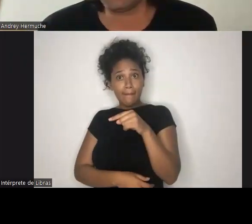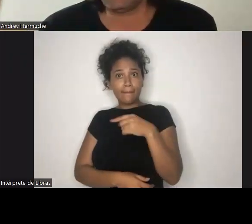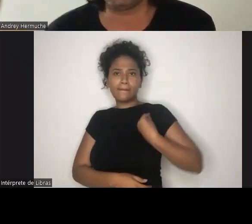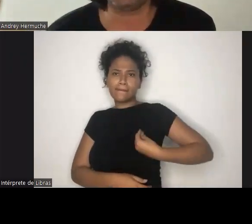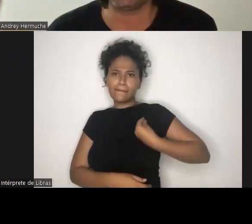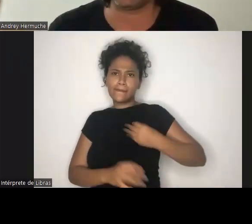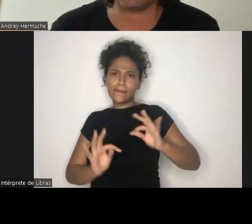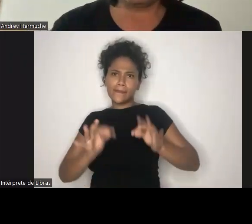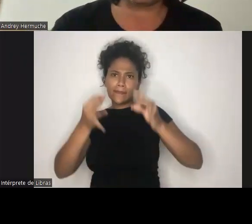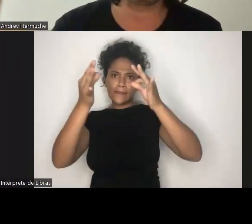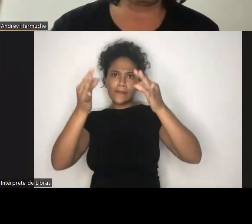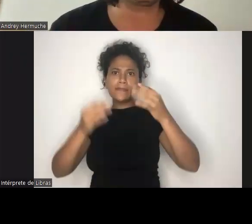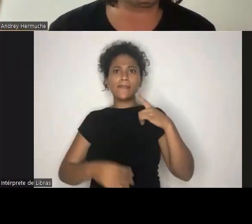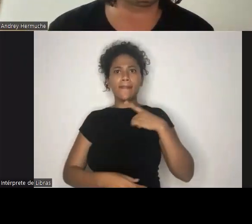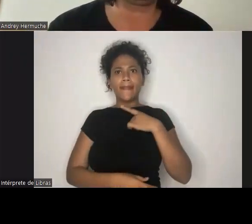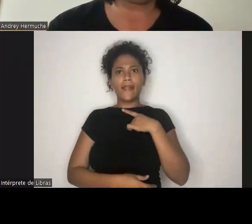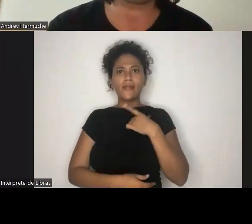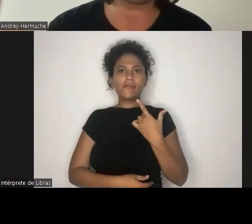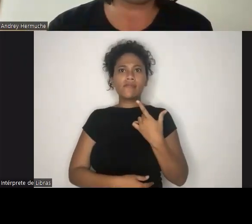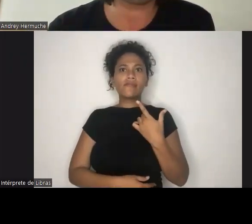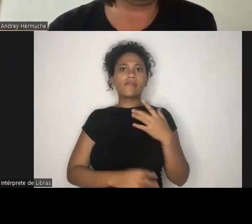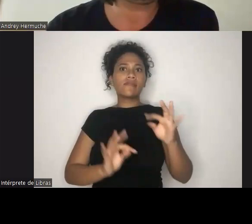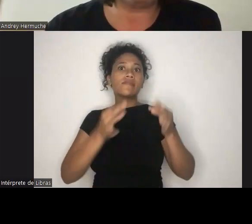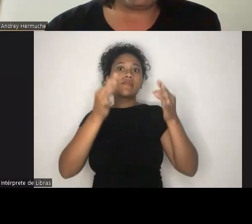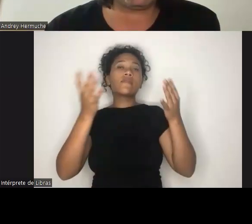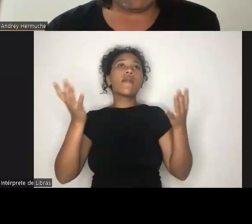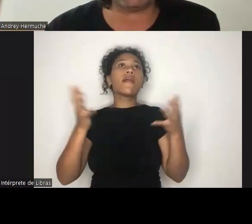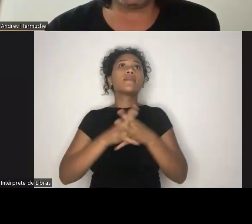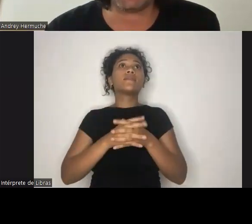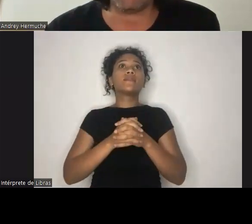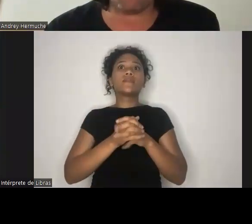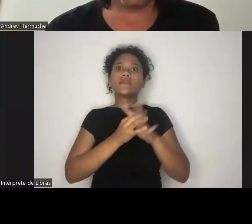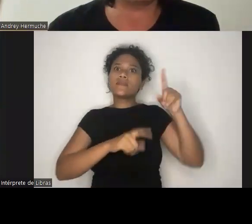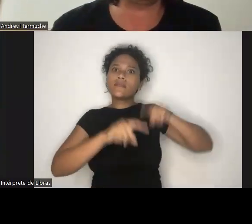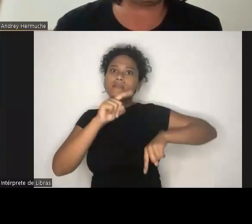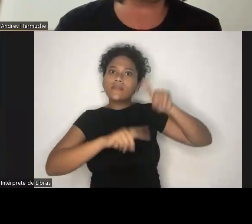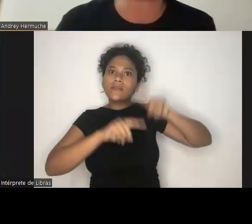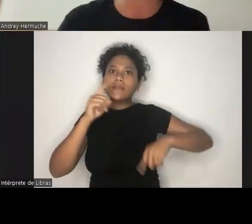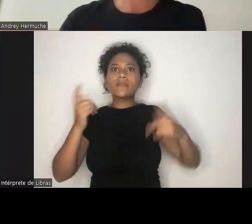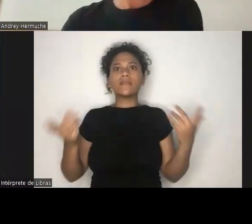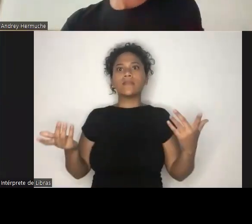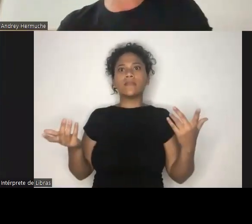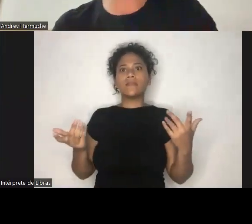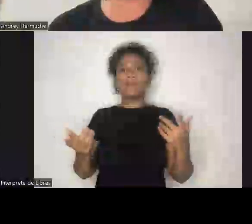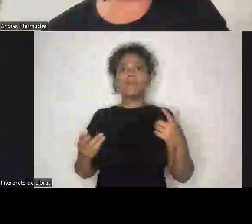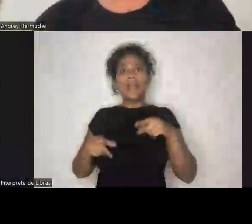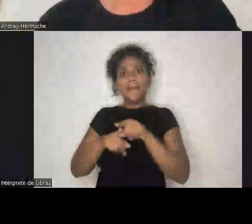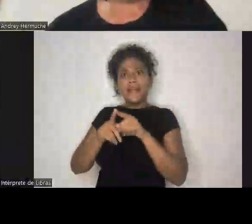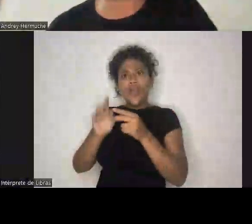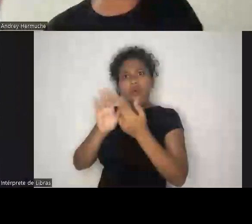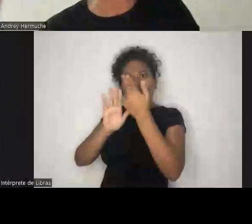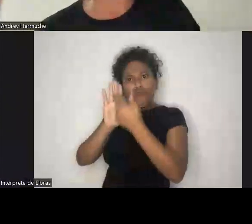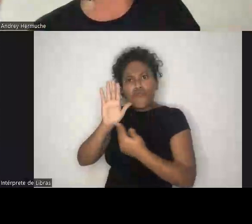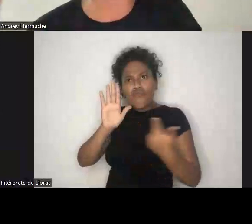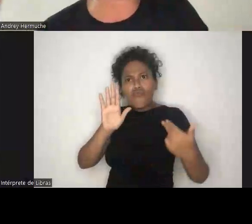tecnologia envolvida né tecnologia é de materiais de recorte a laser e daí a gente chega